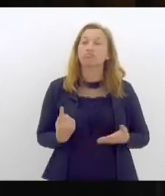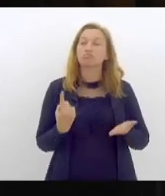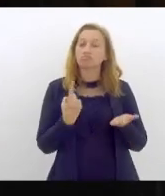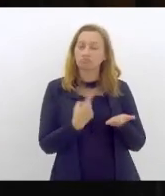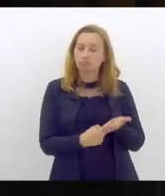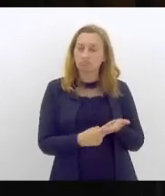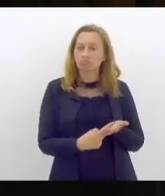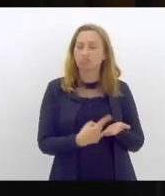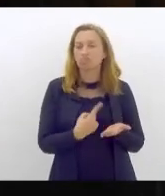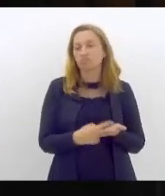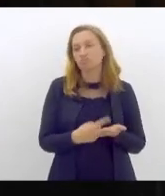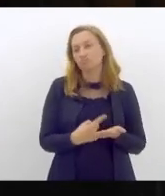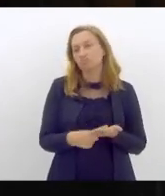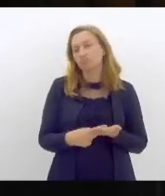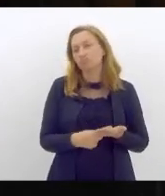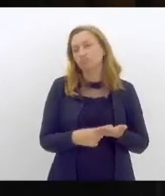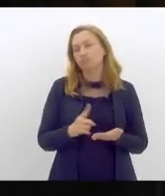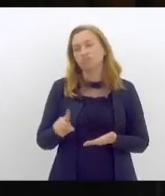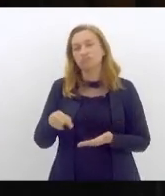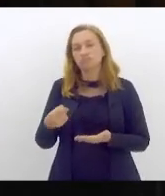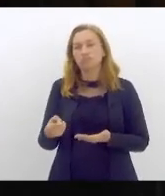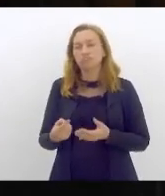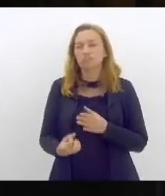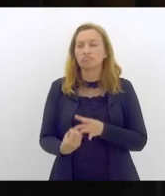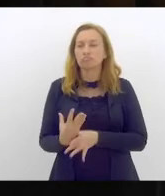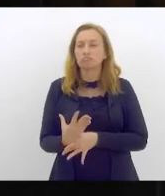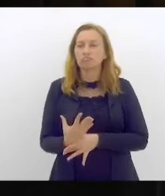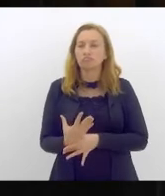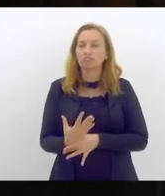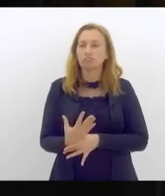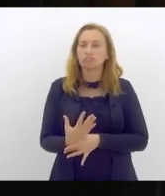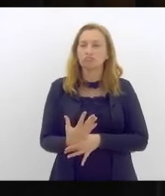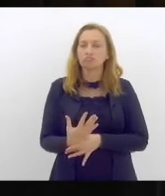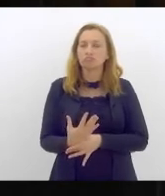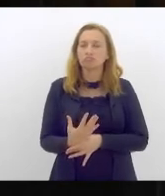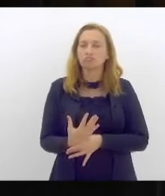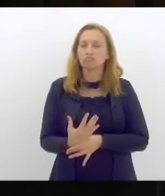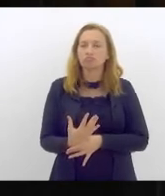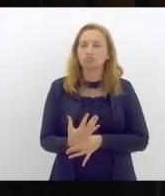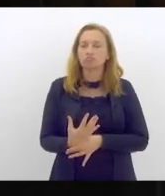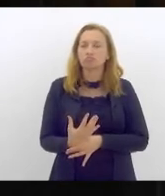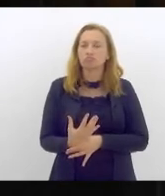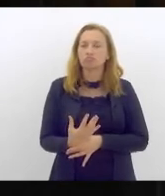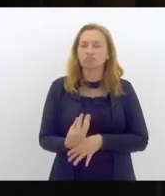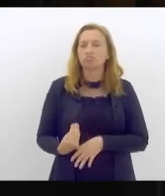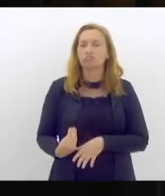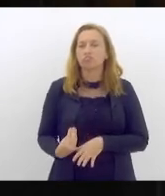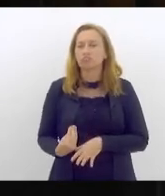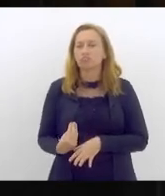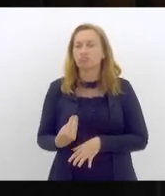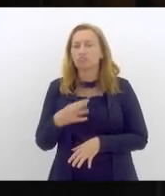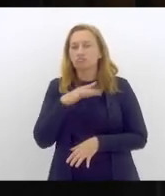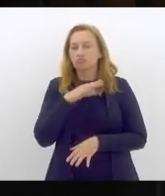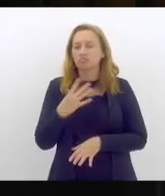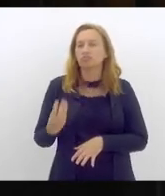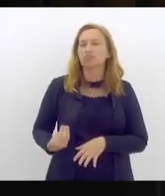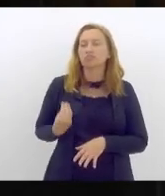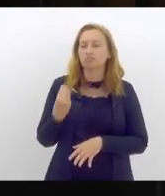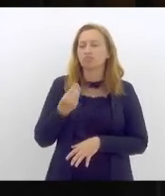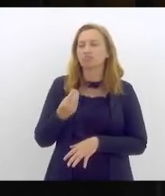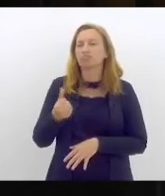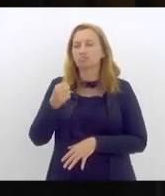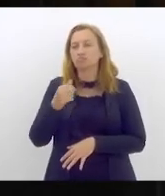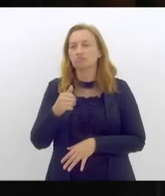uns com os outros e que reproduzem uma lógica perversa para a vida das Mulheres nesse país